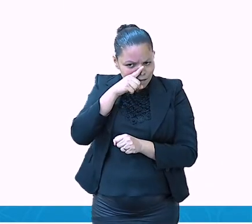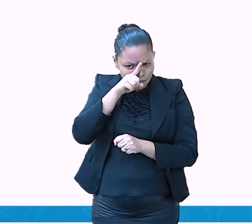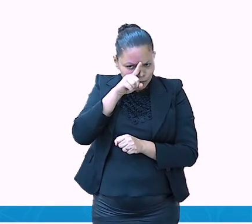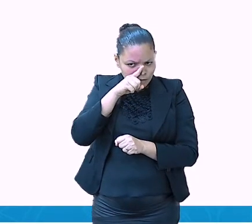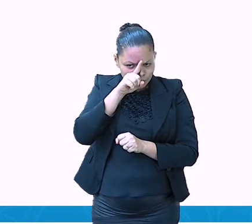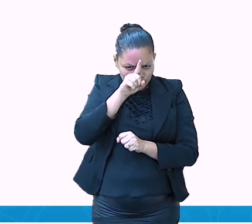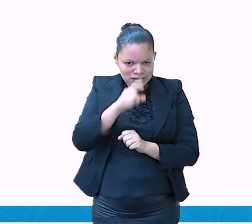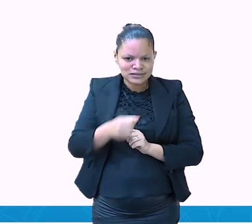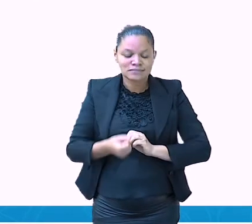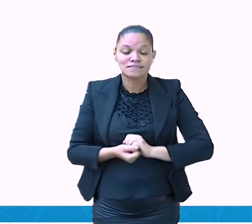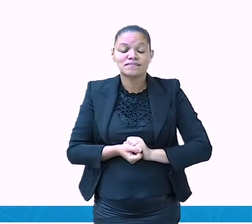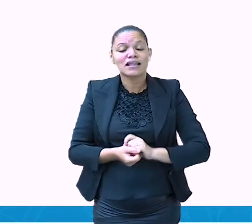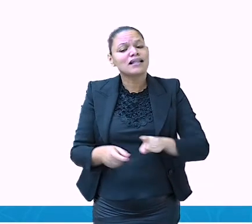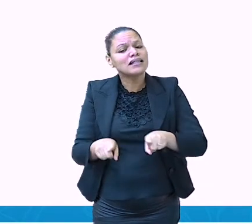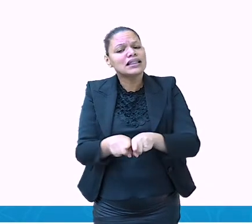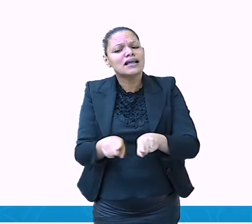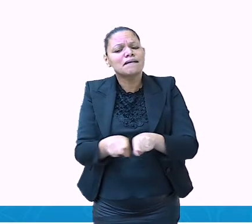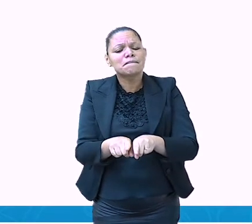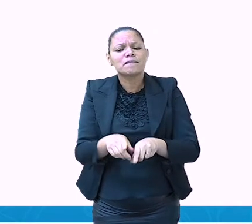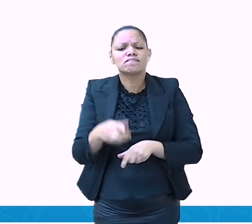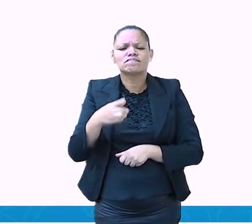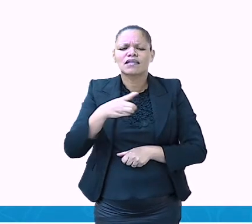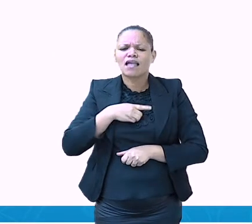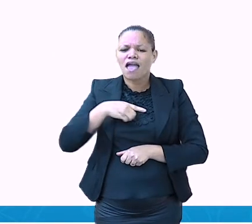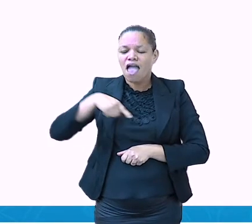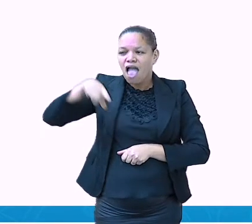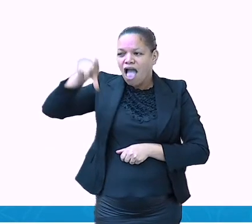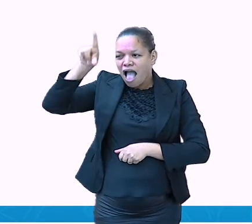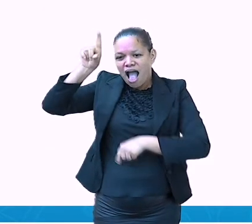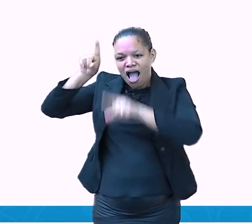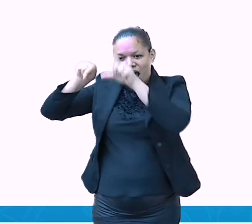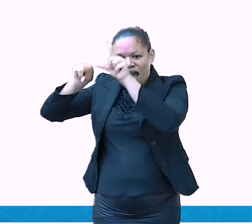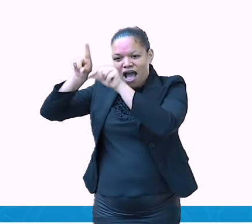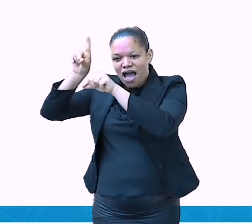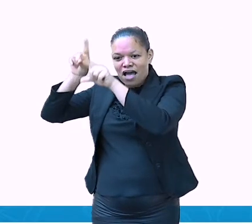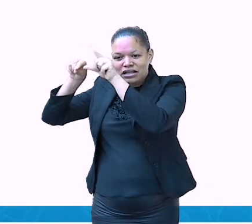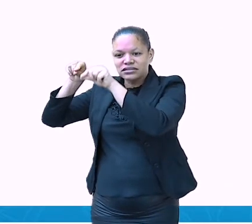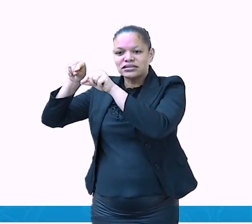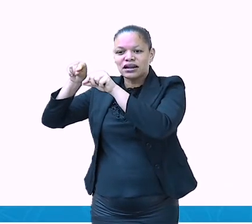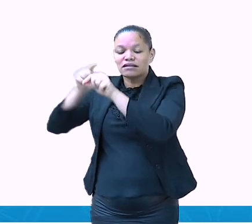E as estrelas do mar? As estrelas do mar têm aqui, ó,